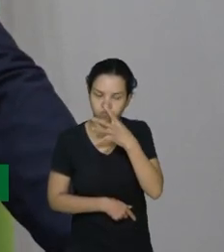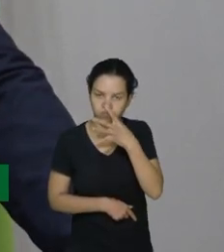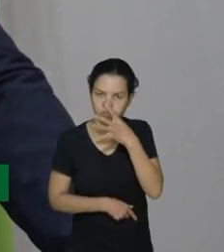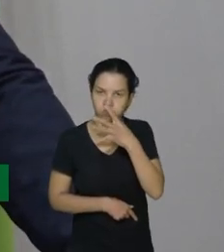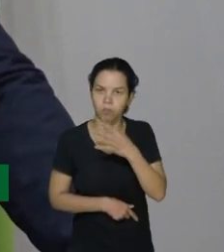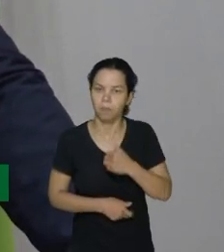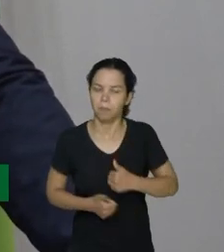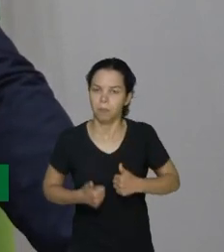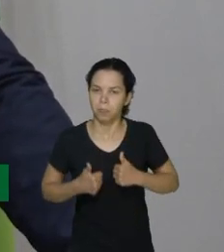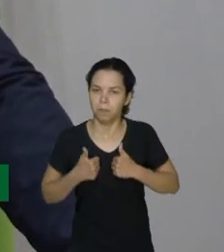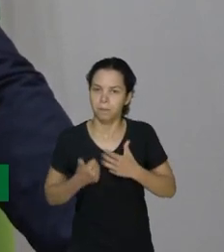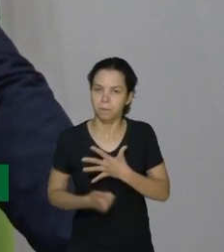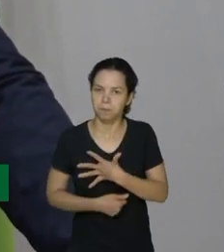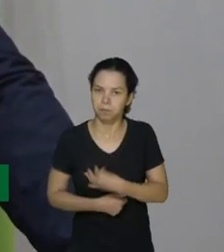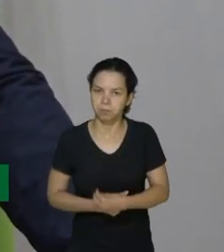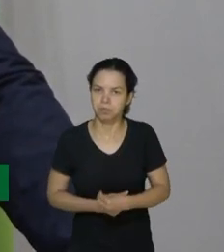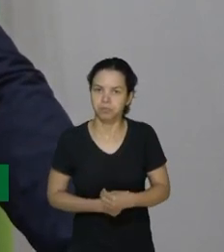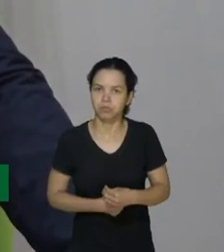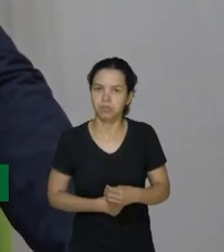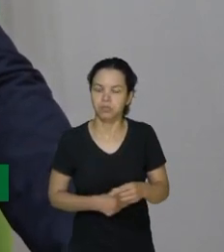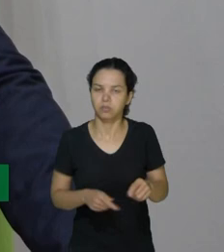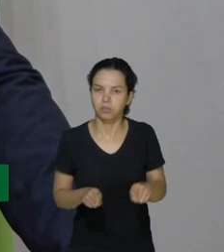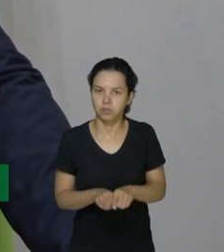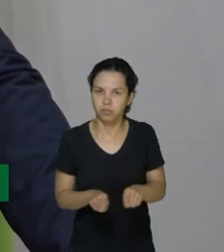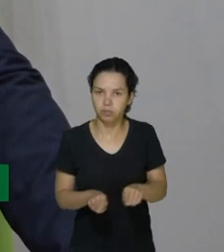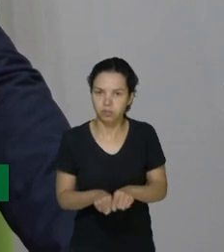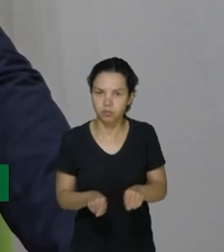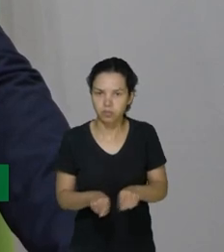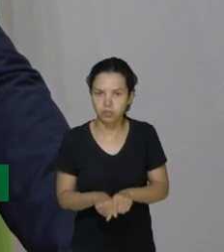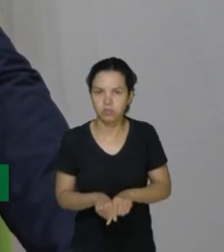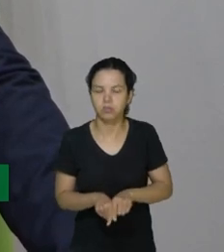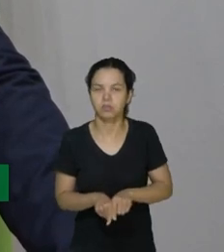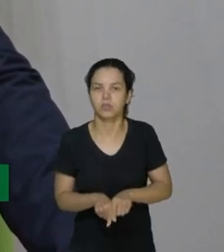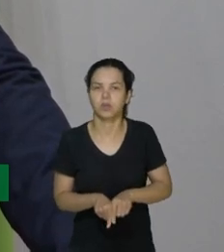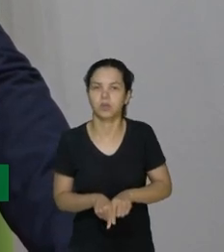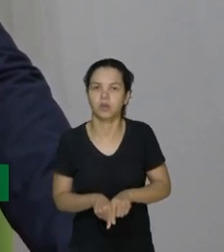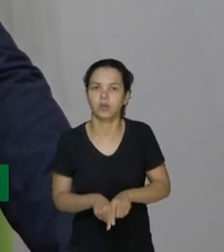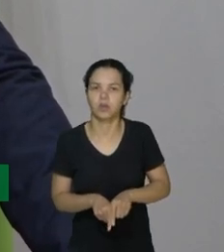Filho, enteados, netos, sobrinhos,